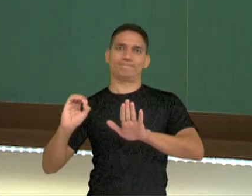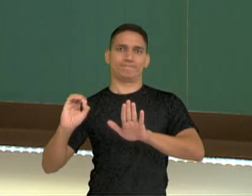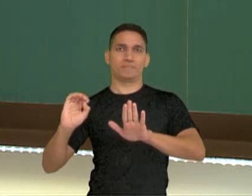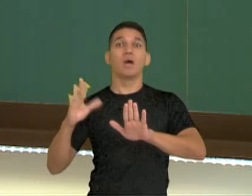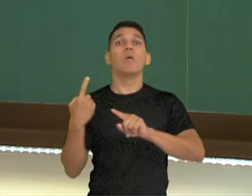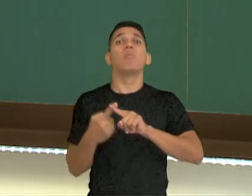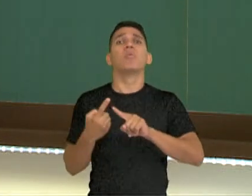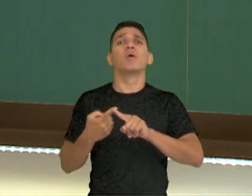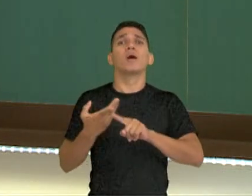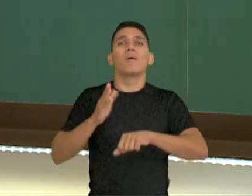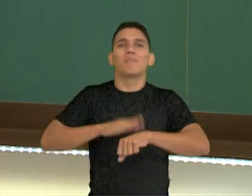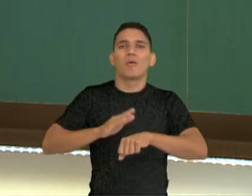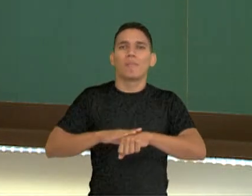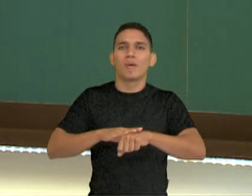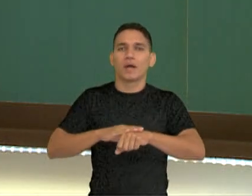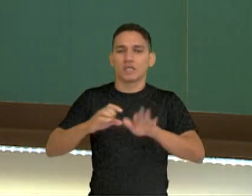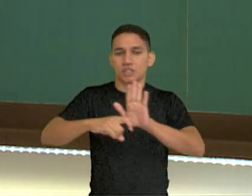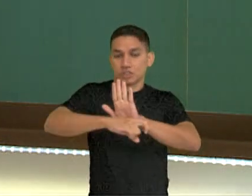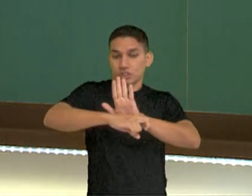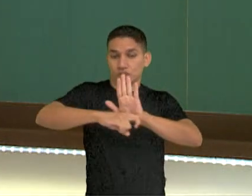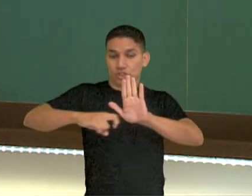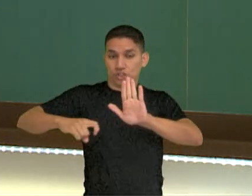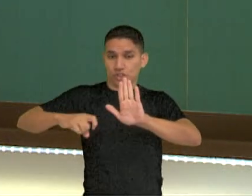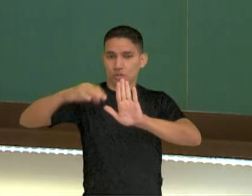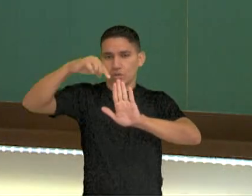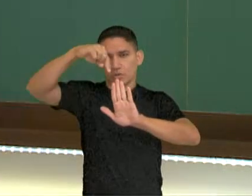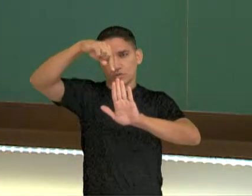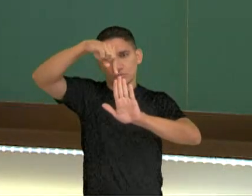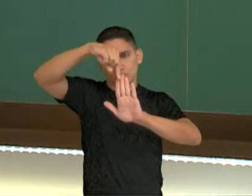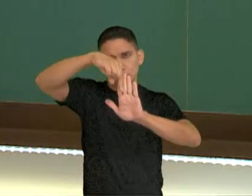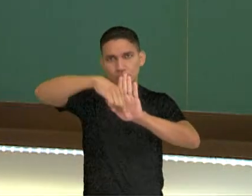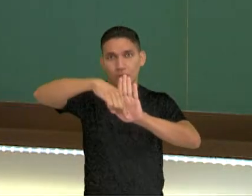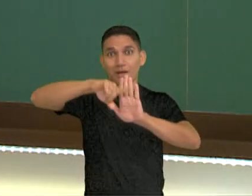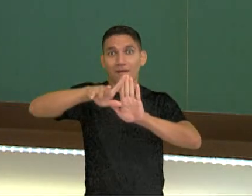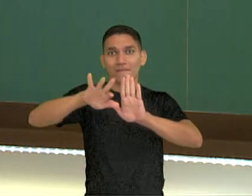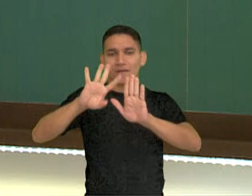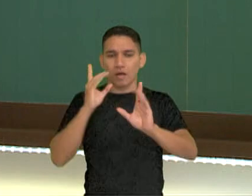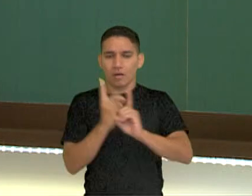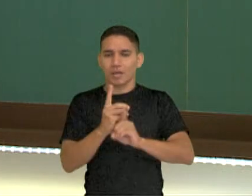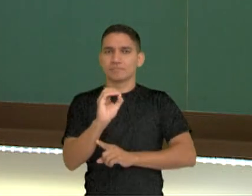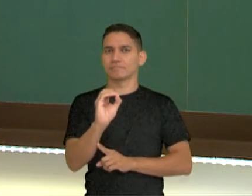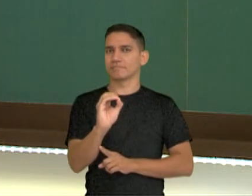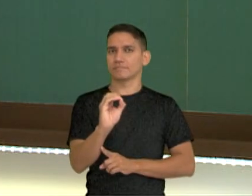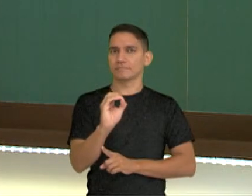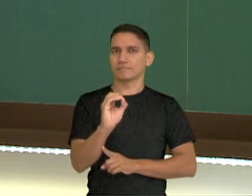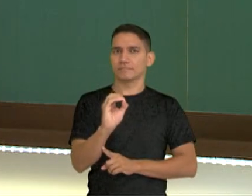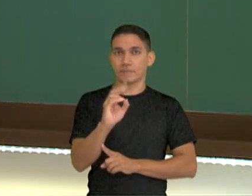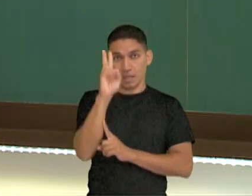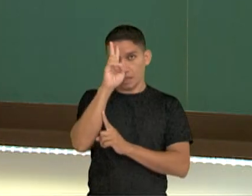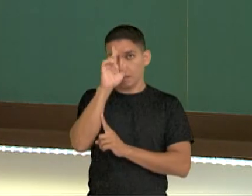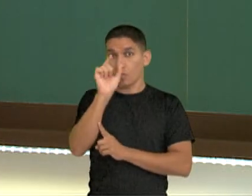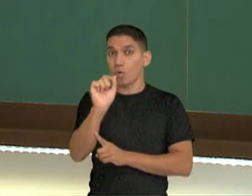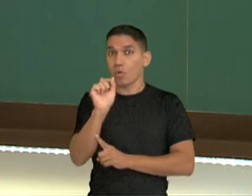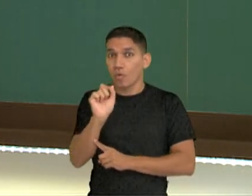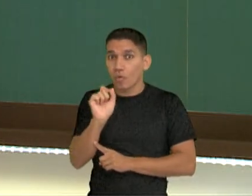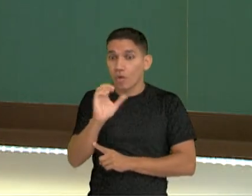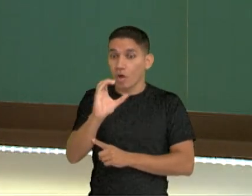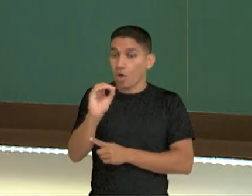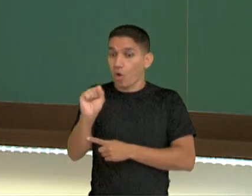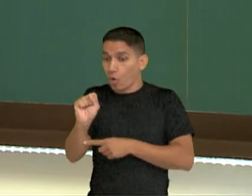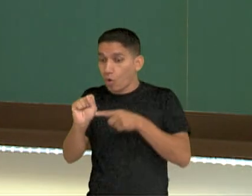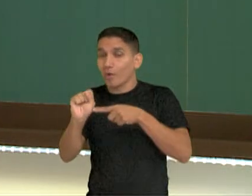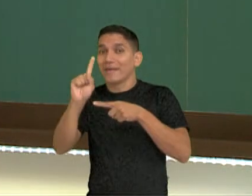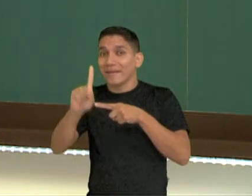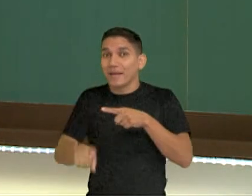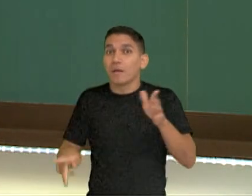que eu projeto sobre o eixo X, eu recaio sobre o valor zero, tá? Lembre-se que o cosseno a gente vê